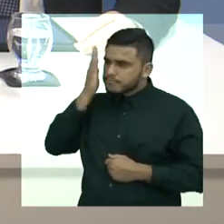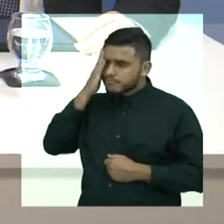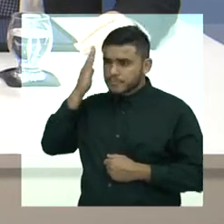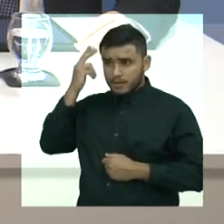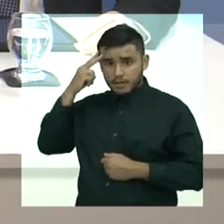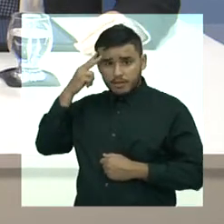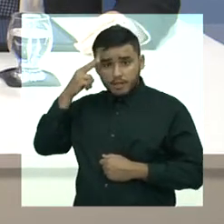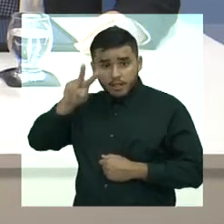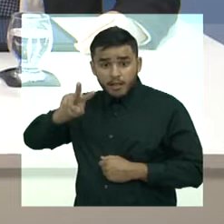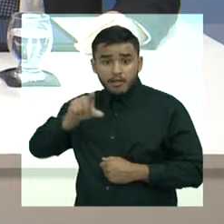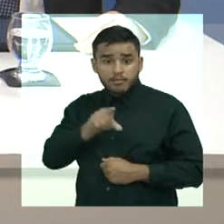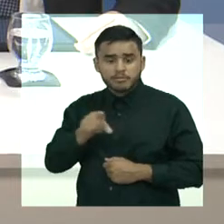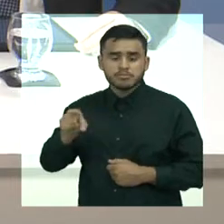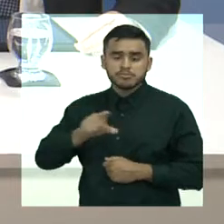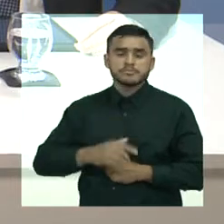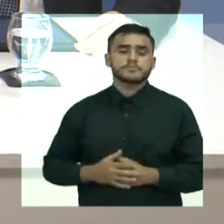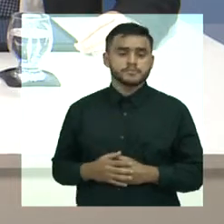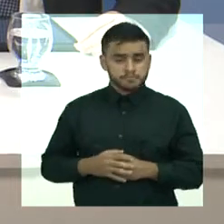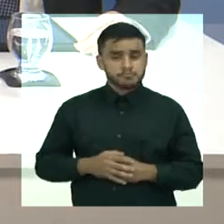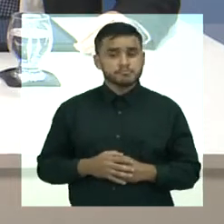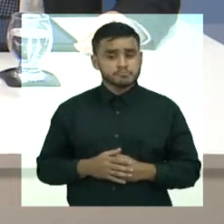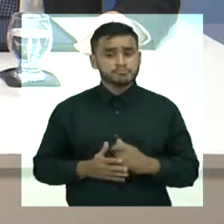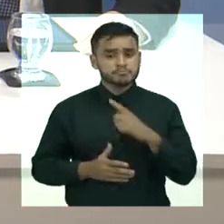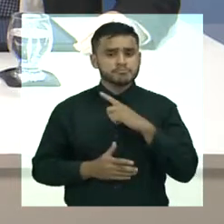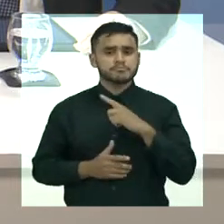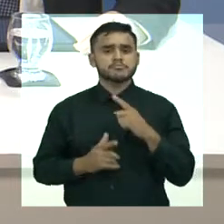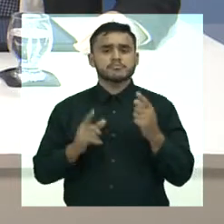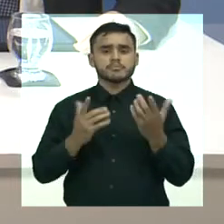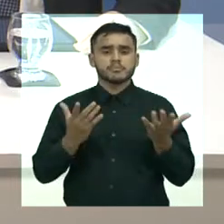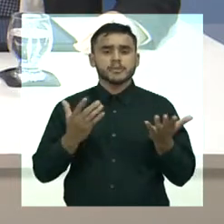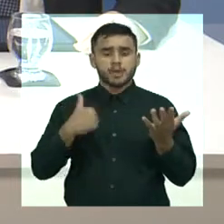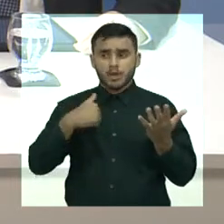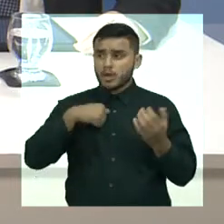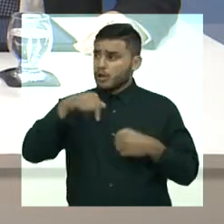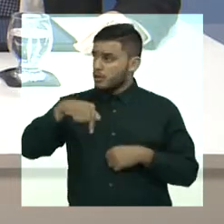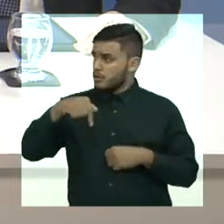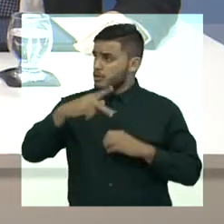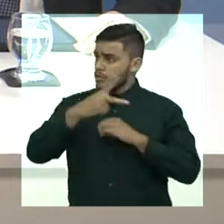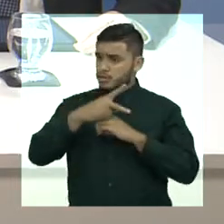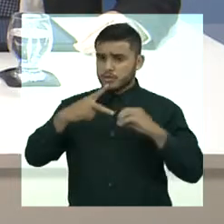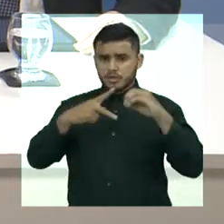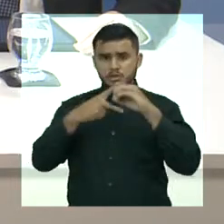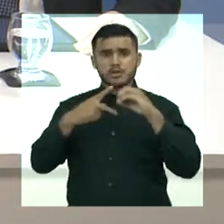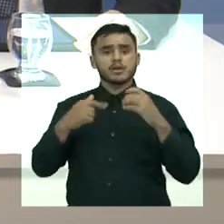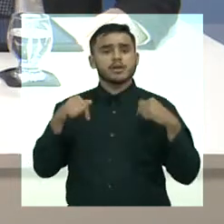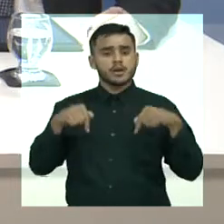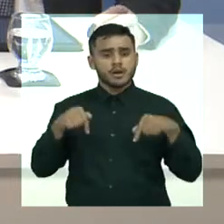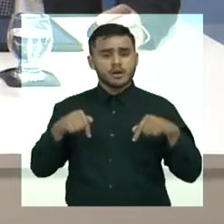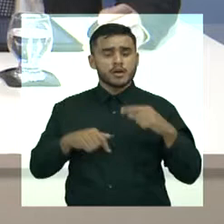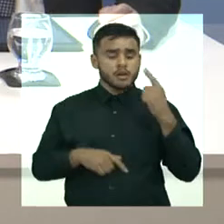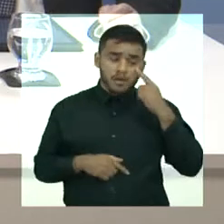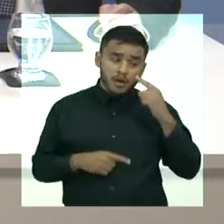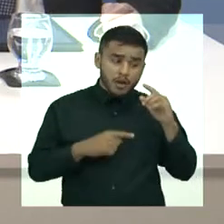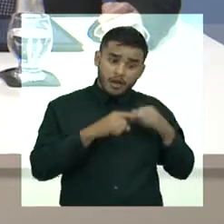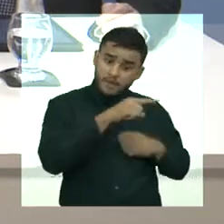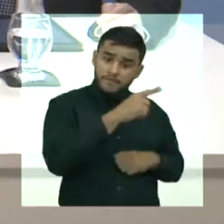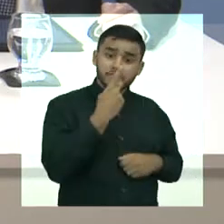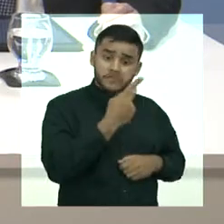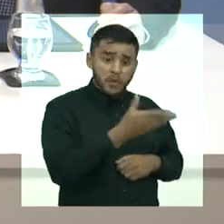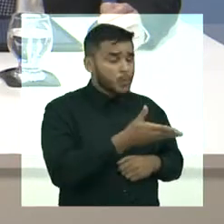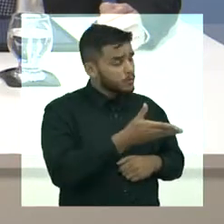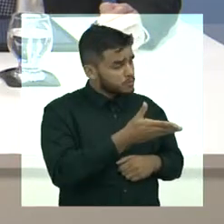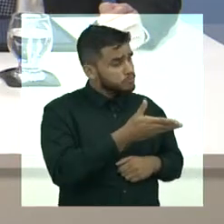pois em alguns dos programas, pela ordem, em algumas das edições, você colocava